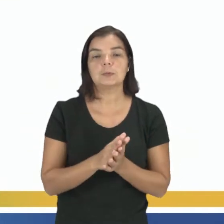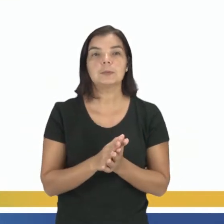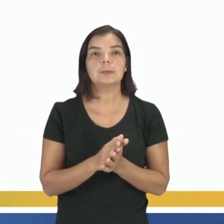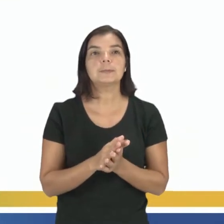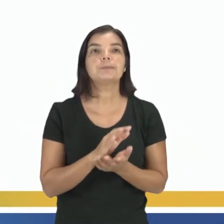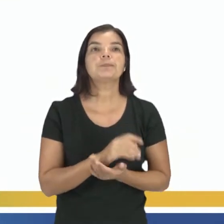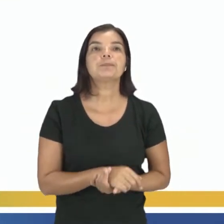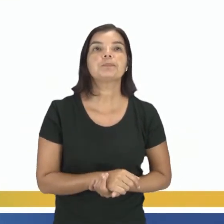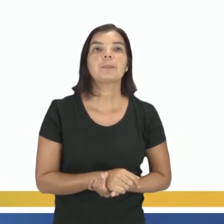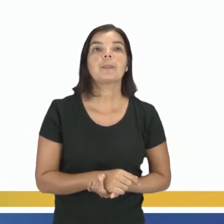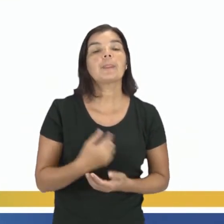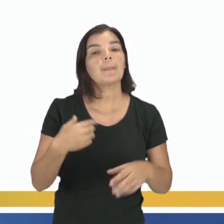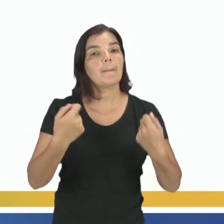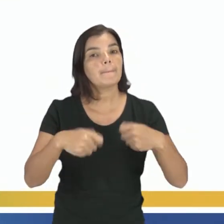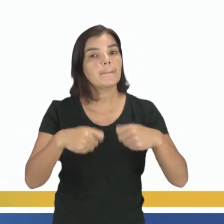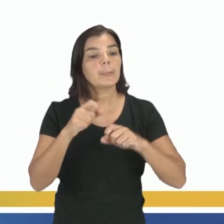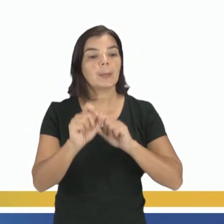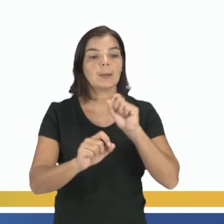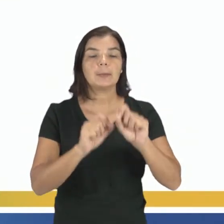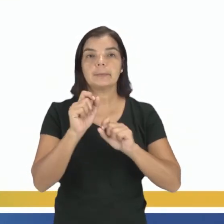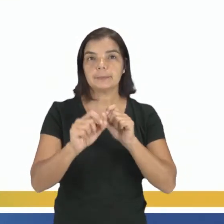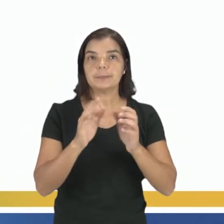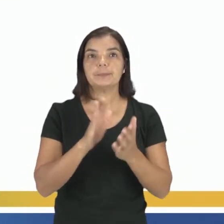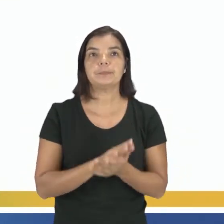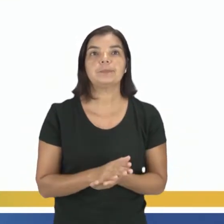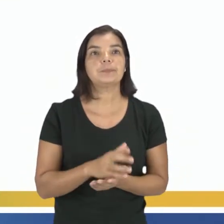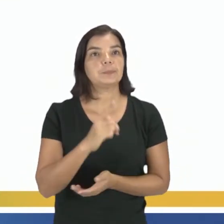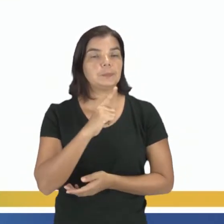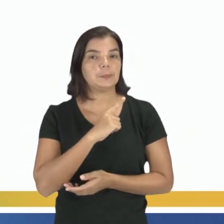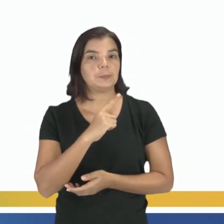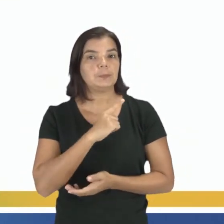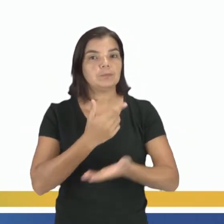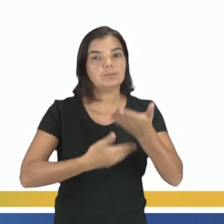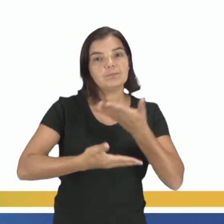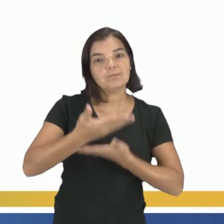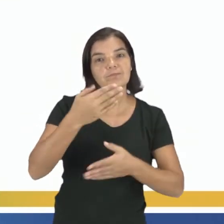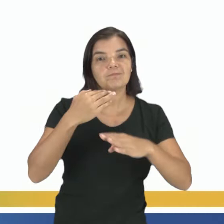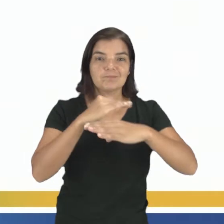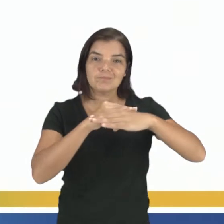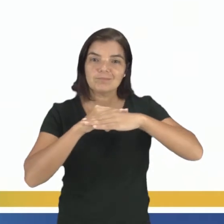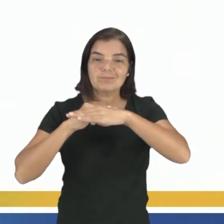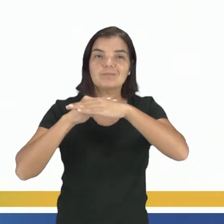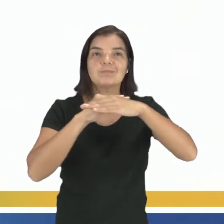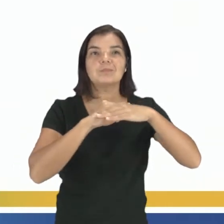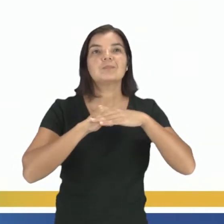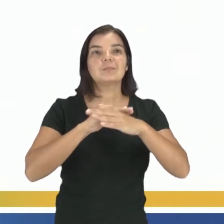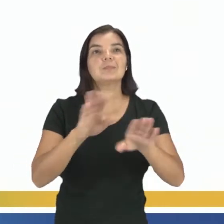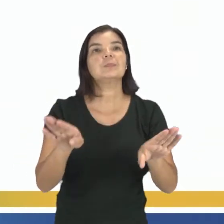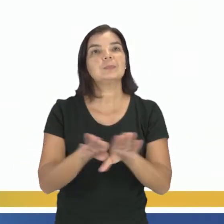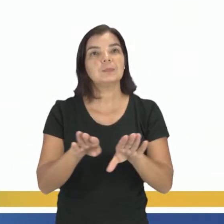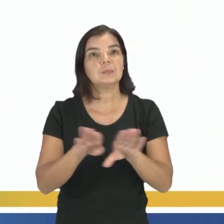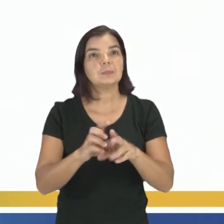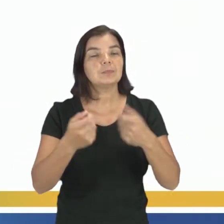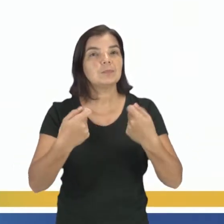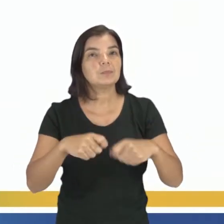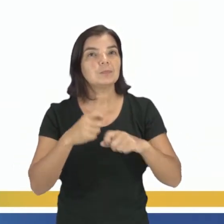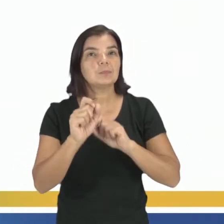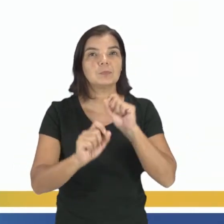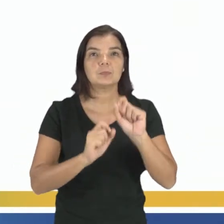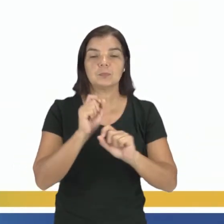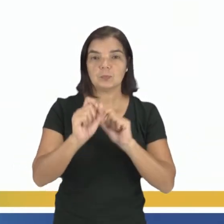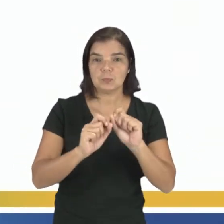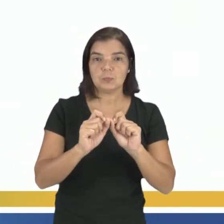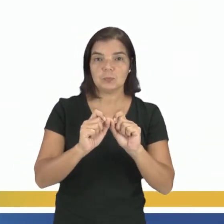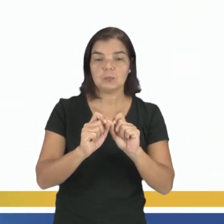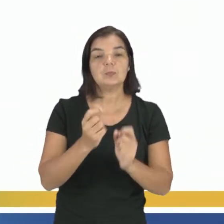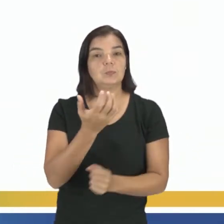por uma letra. Nós precisamos que a operação tenha uma relação de igualdade e nós precisamos também que